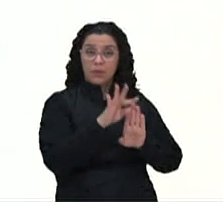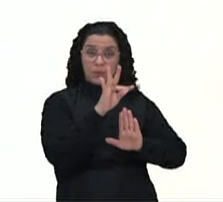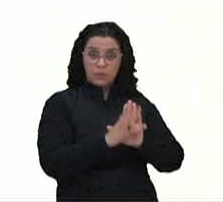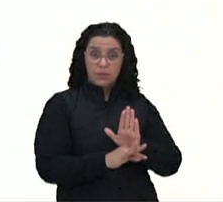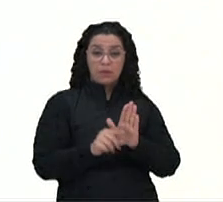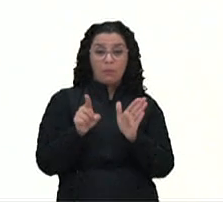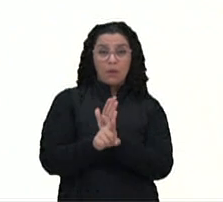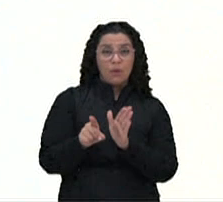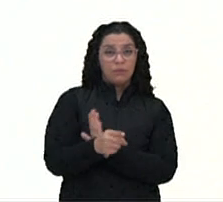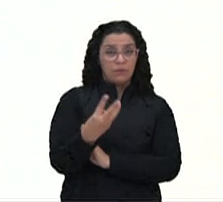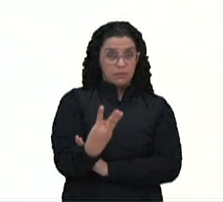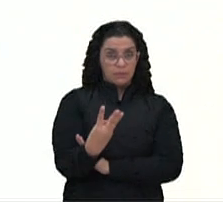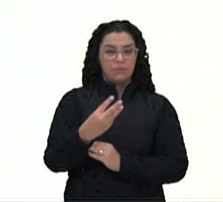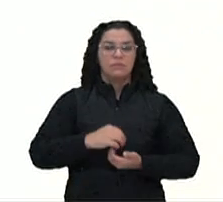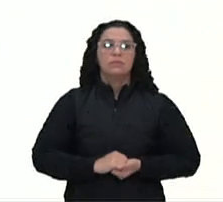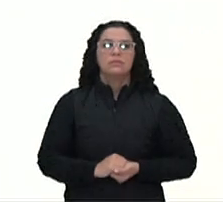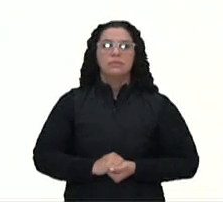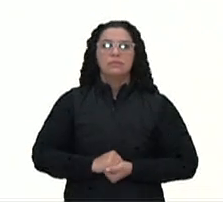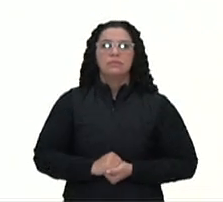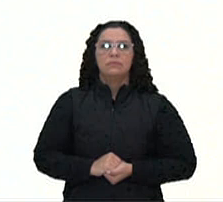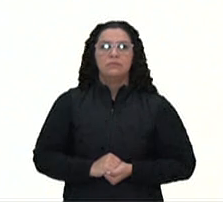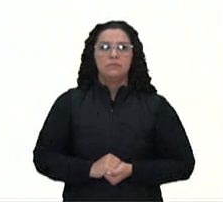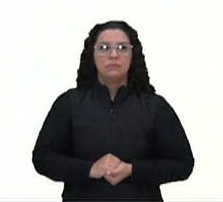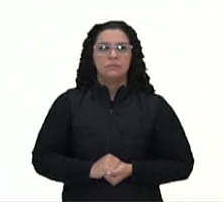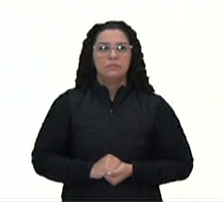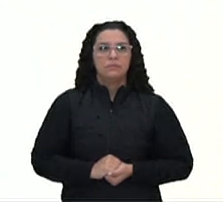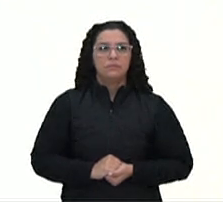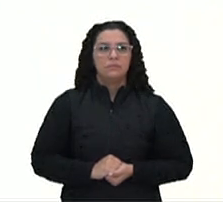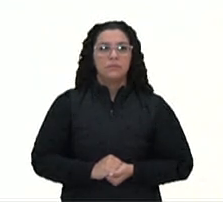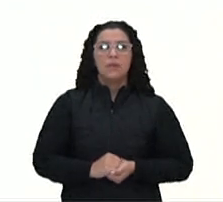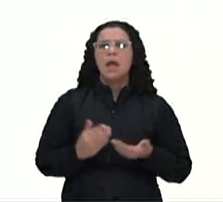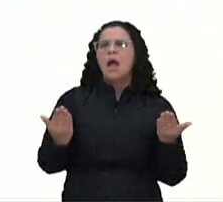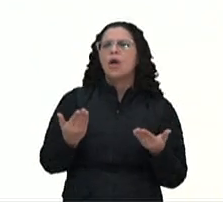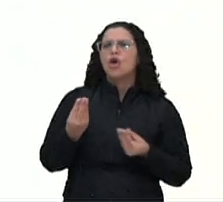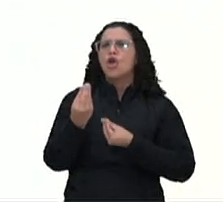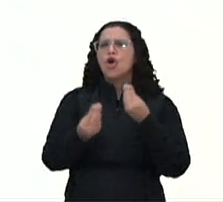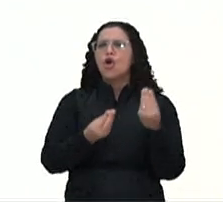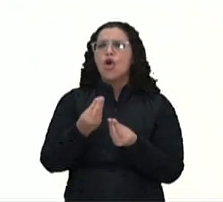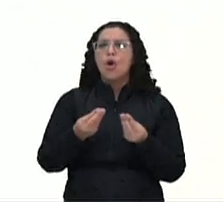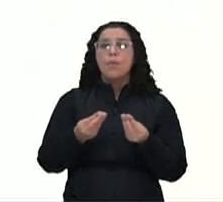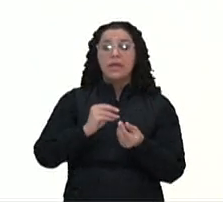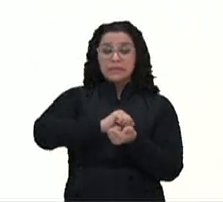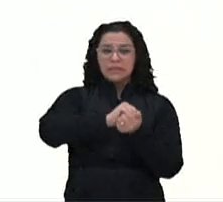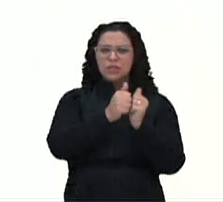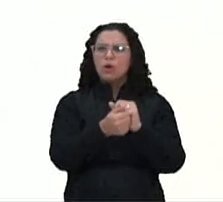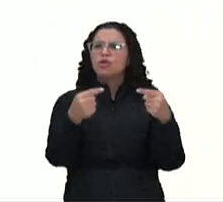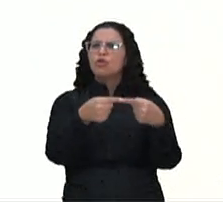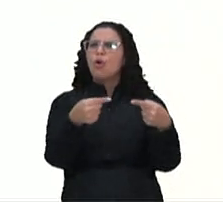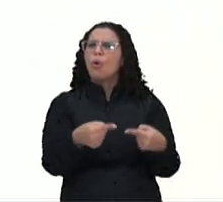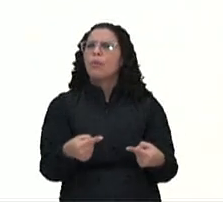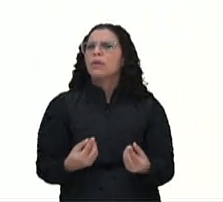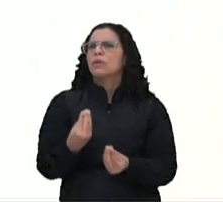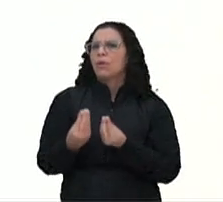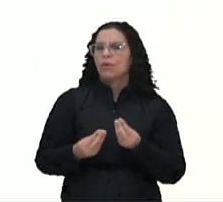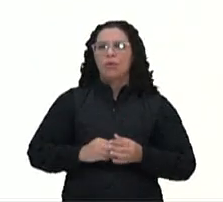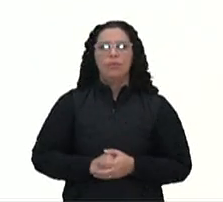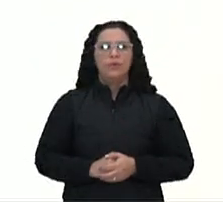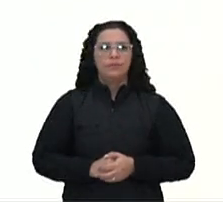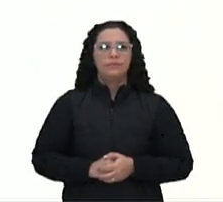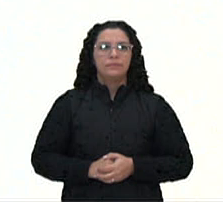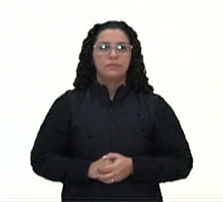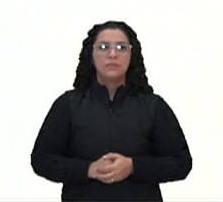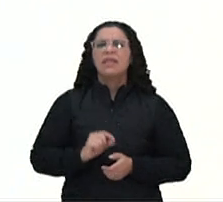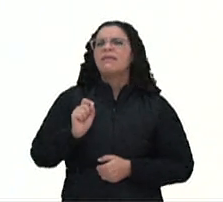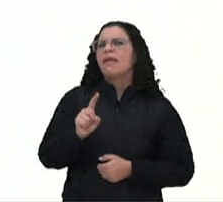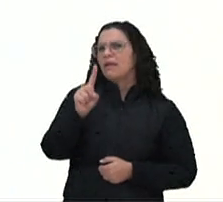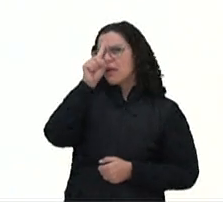which pastimes does this sport combine? Quais passatempos que esse esporte combina? Who invented it?